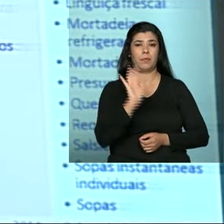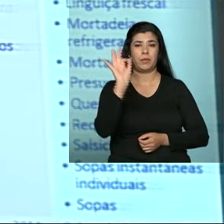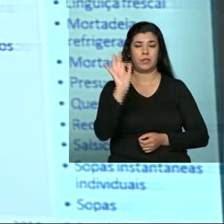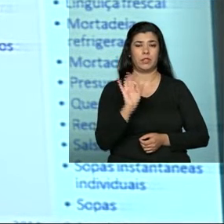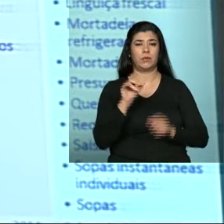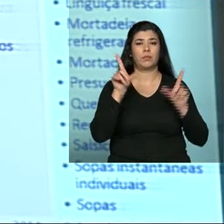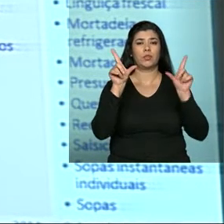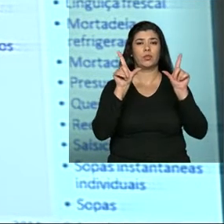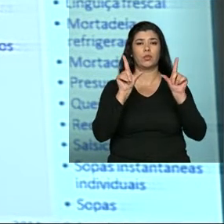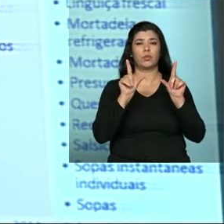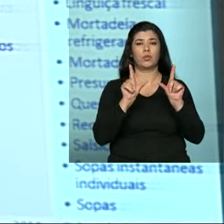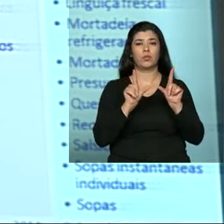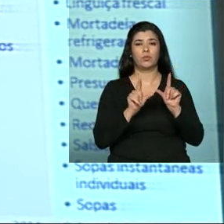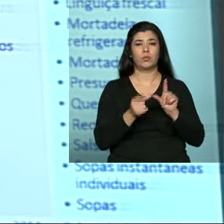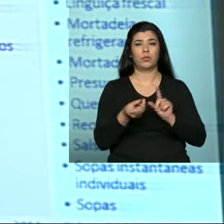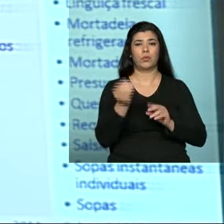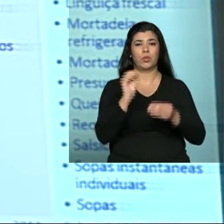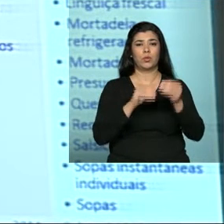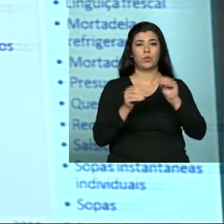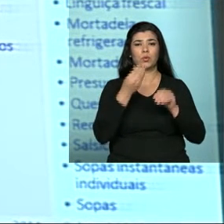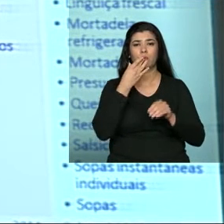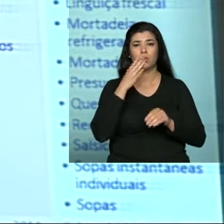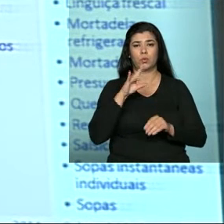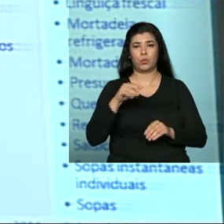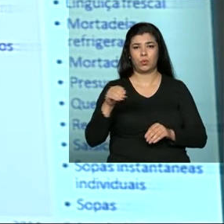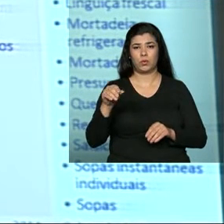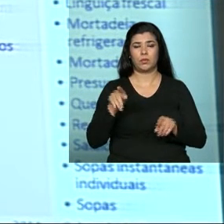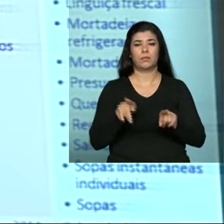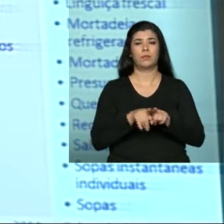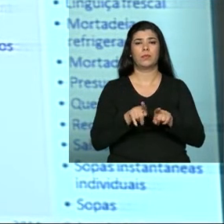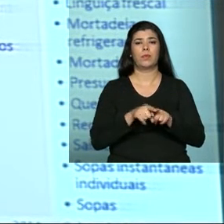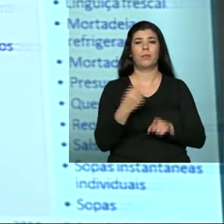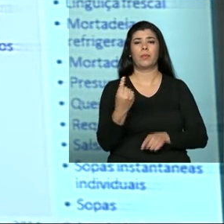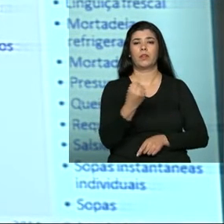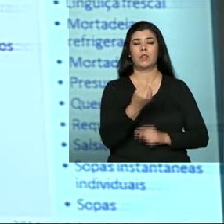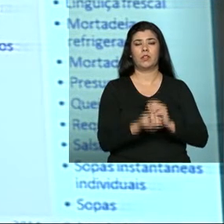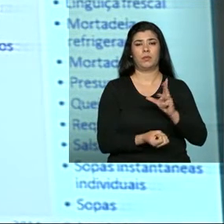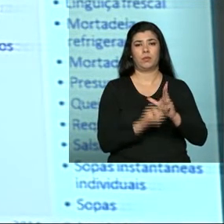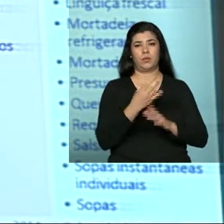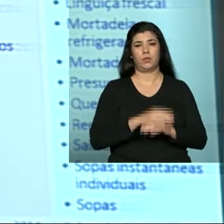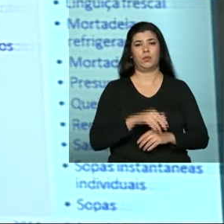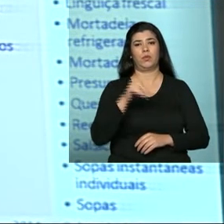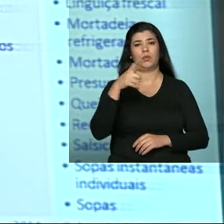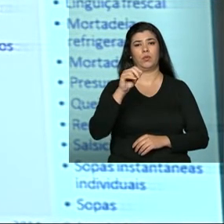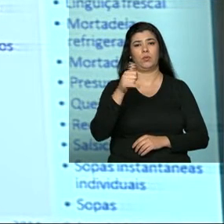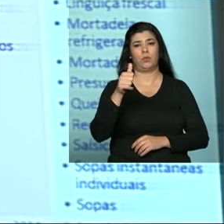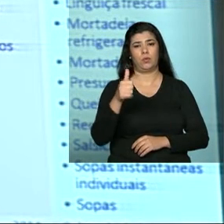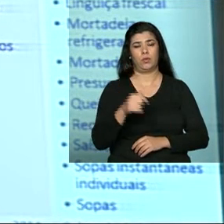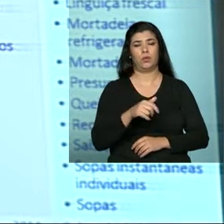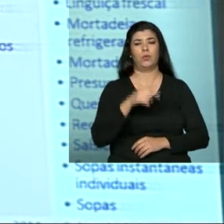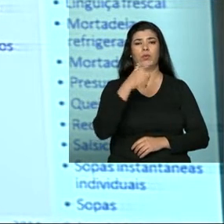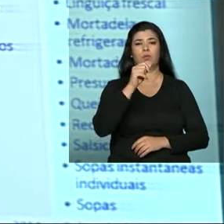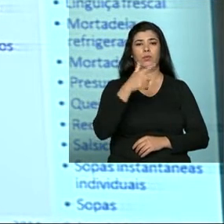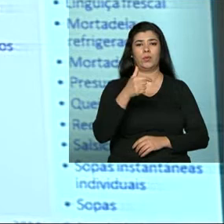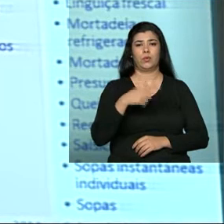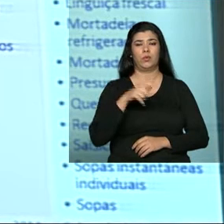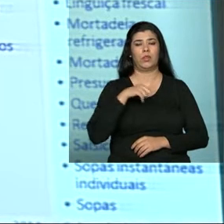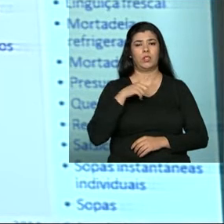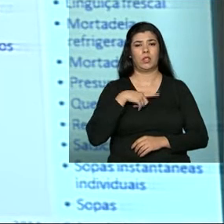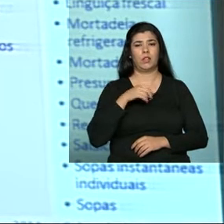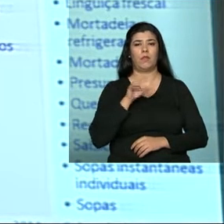redução de sódio em cada um dos produtos. Então, em abril de 2011, foram as massas instantâneas e os